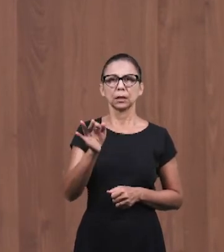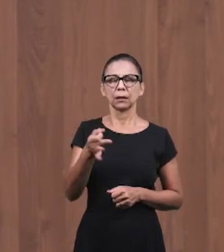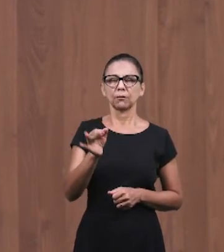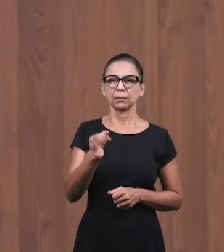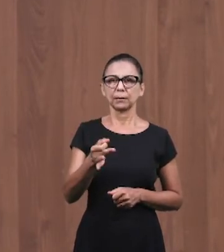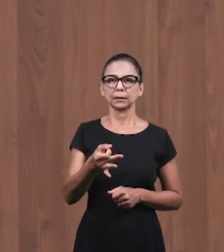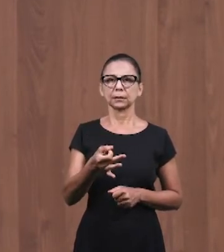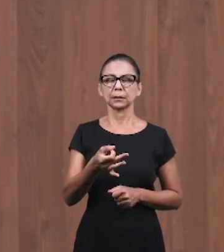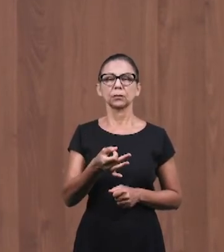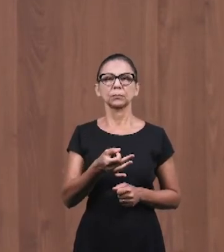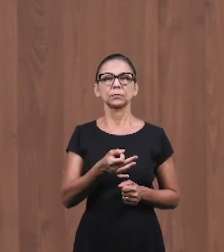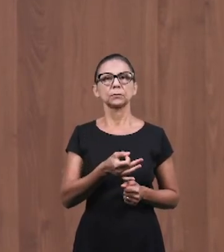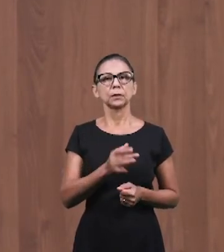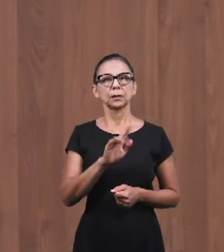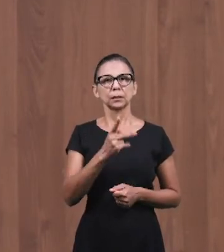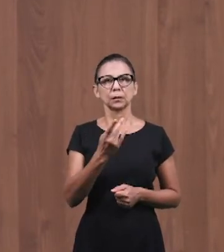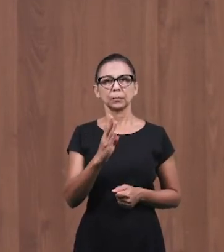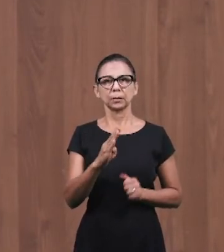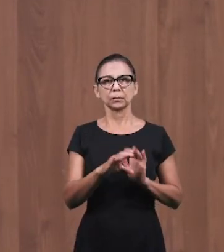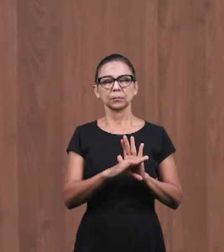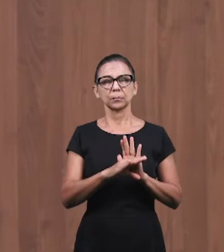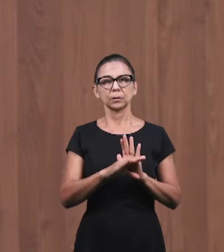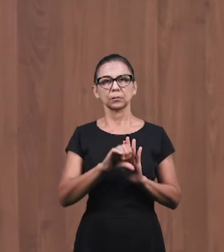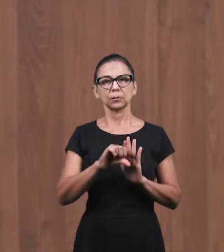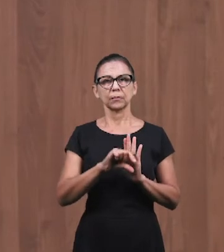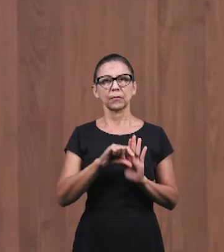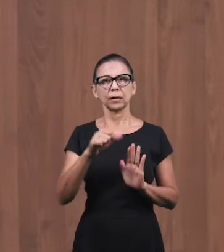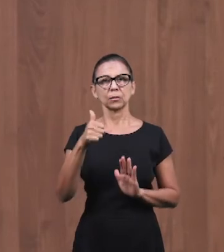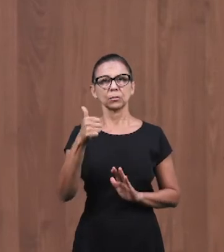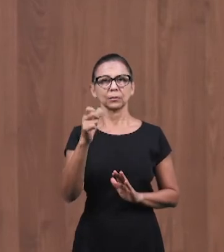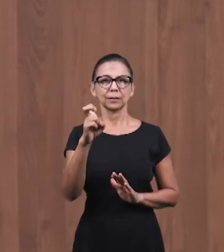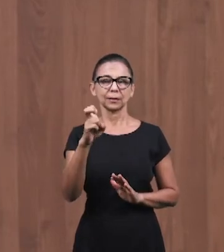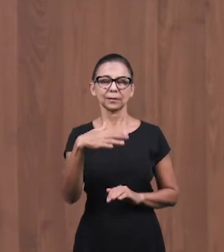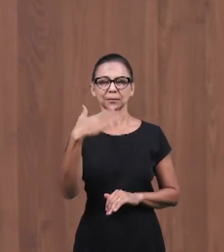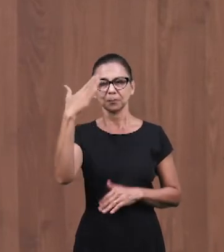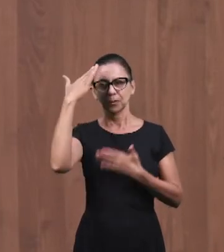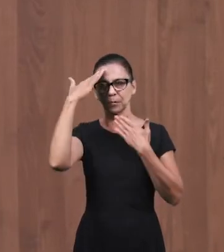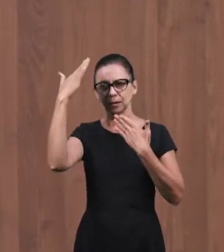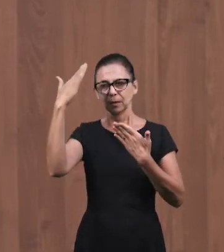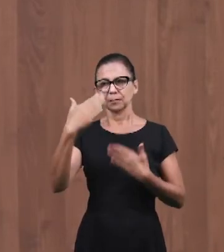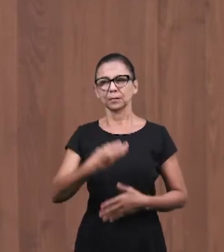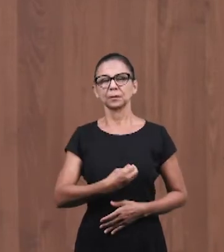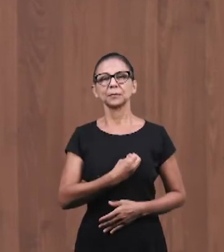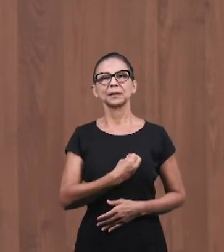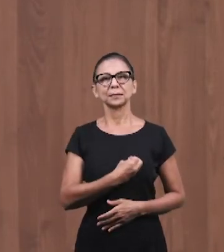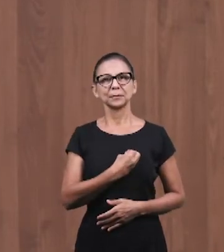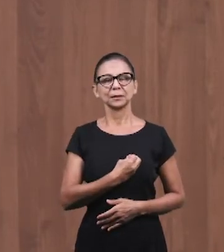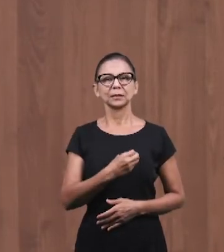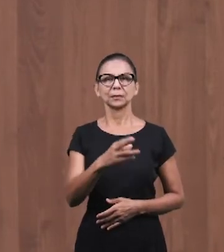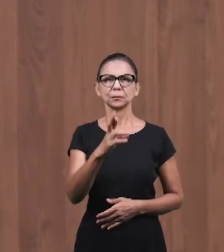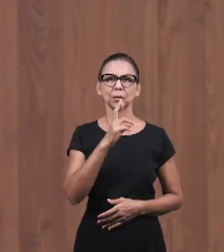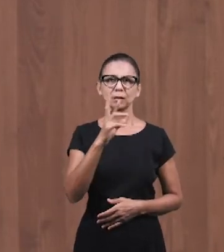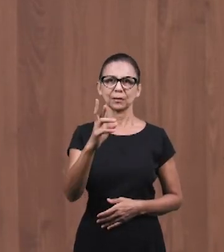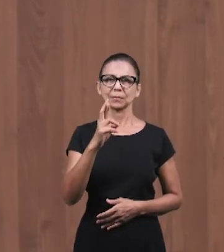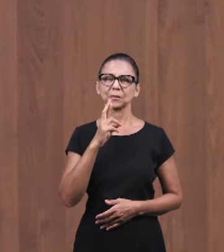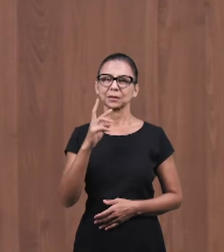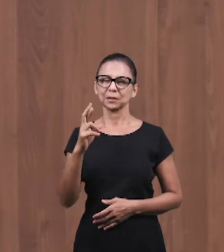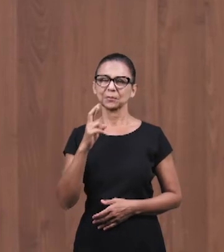feita na carta aos Hebreus, capítulo 9, verso 15. Obrigado a participação aqui, mais uma vez, das respostas a